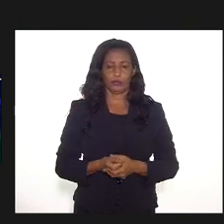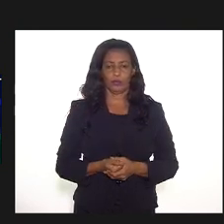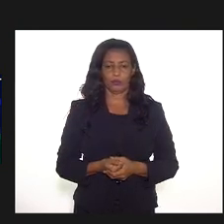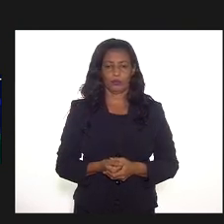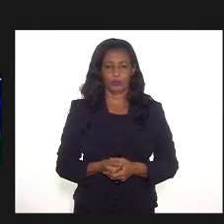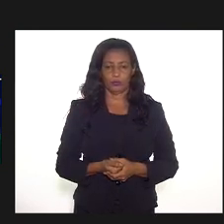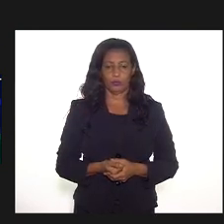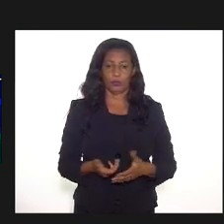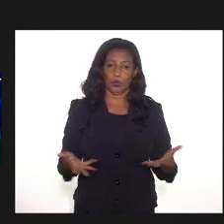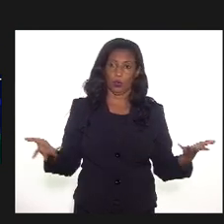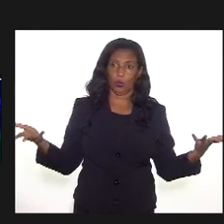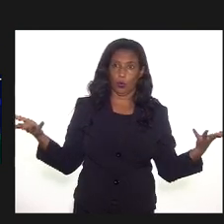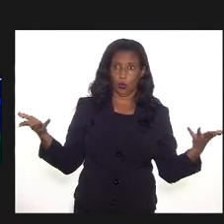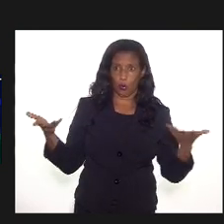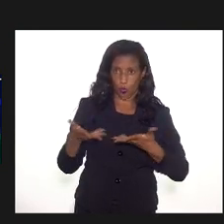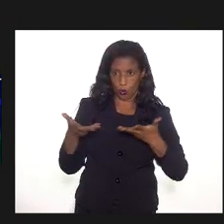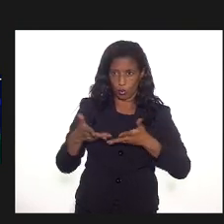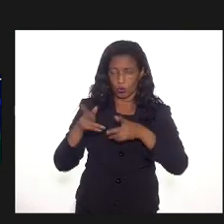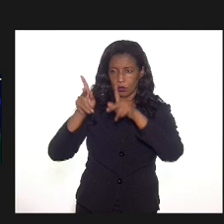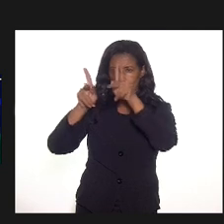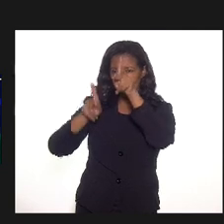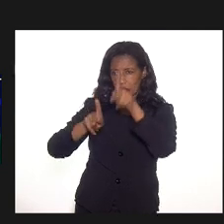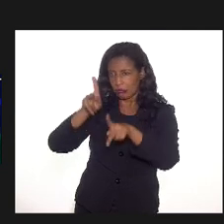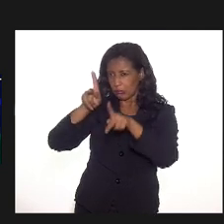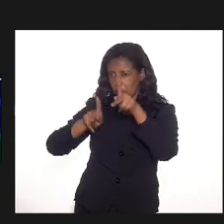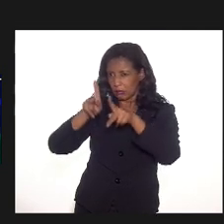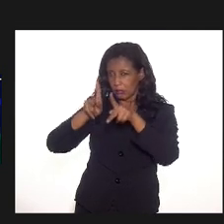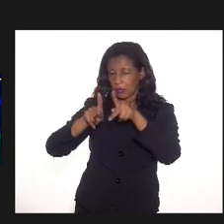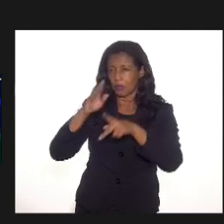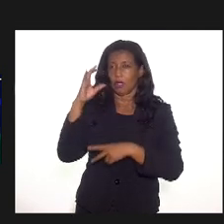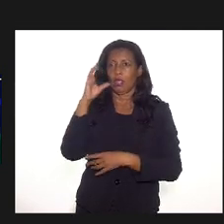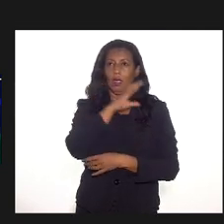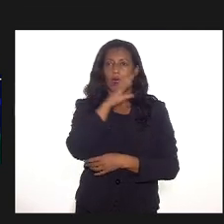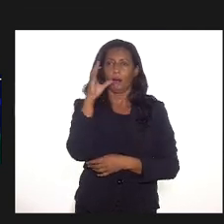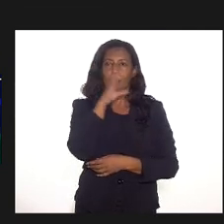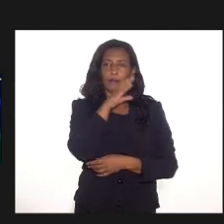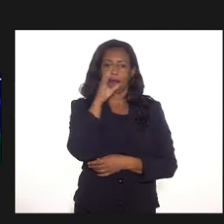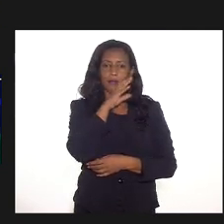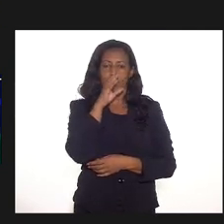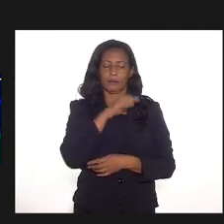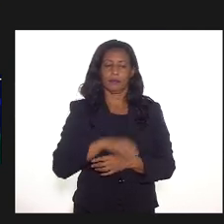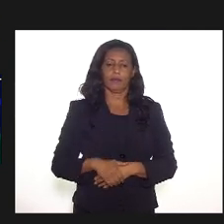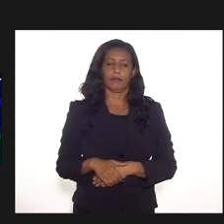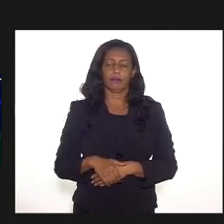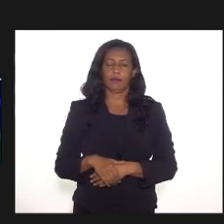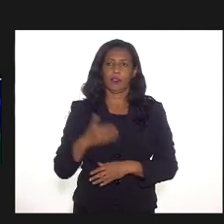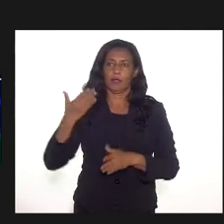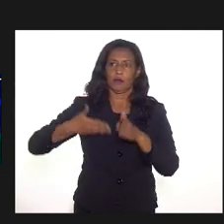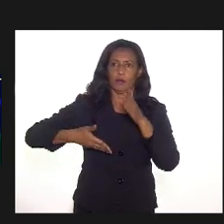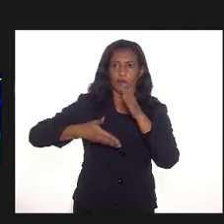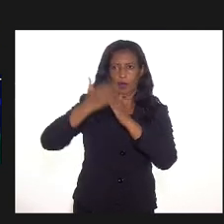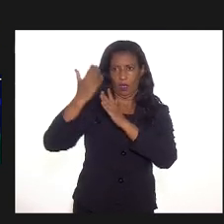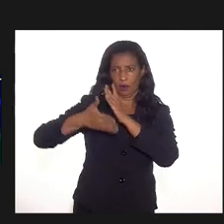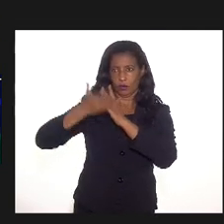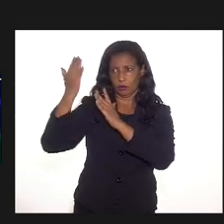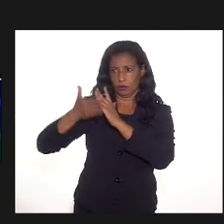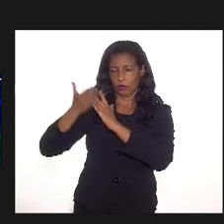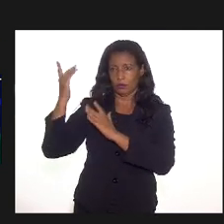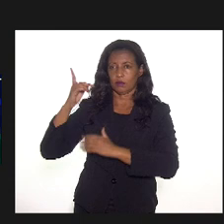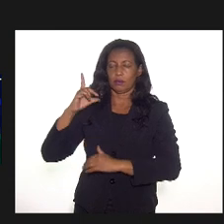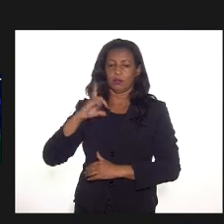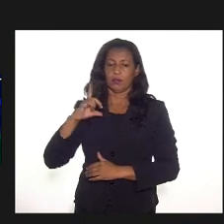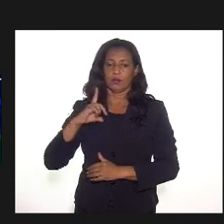hoje, as populações muito rapidamente, através das viagens, têm